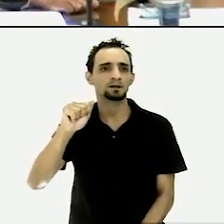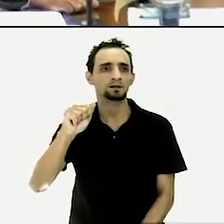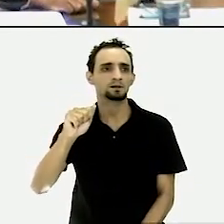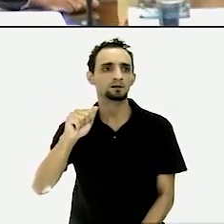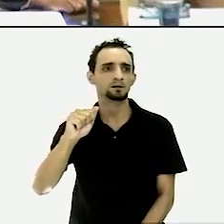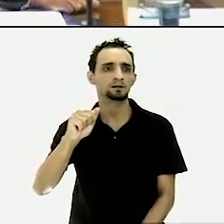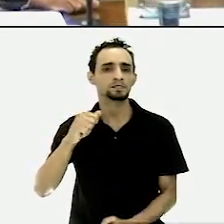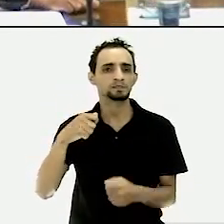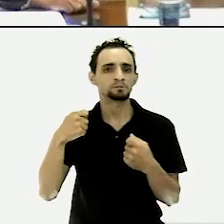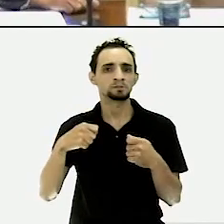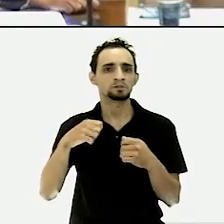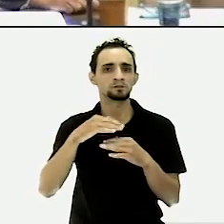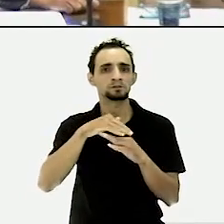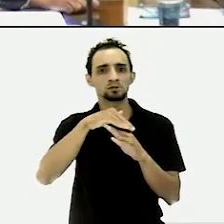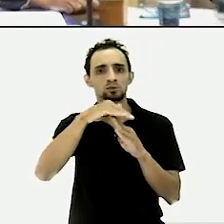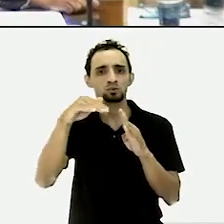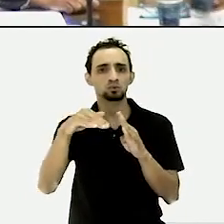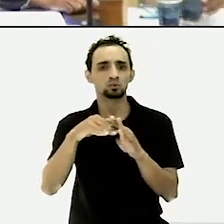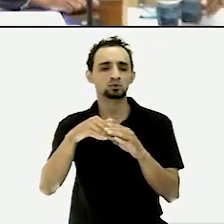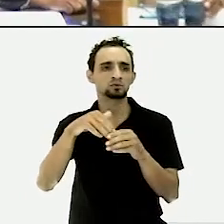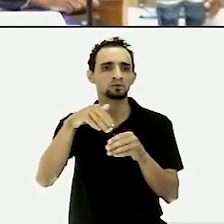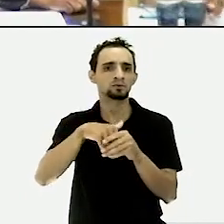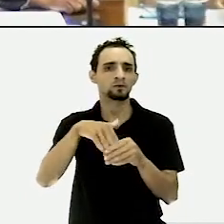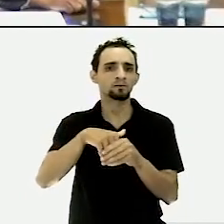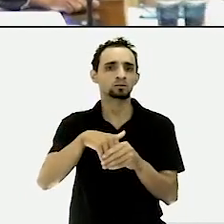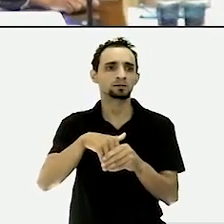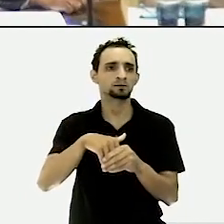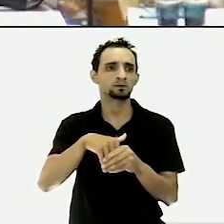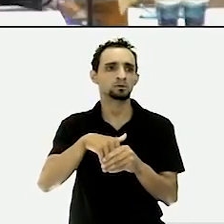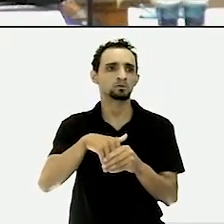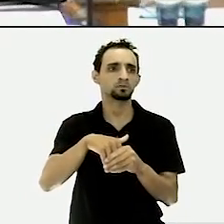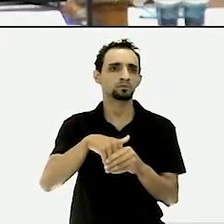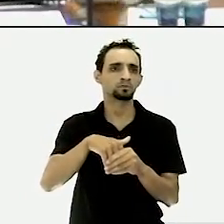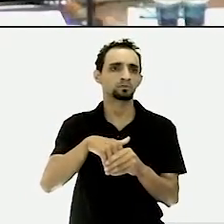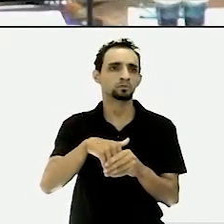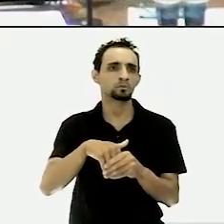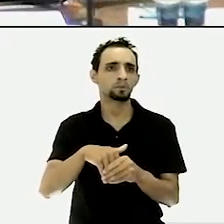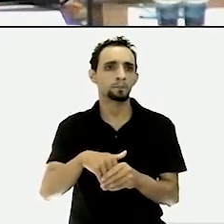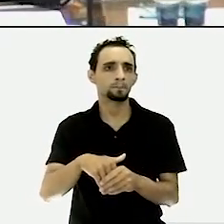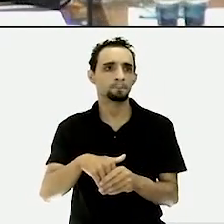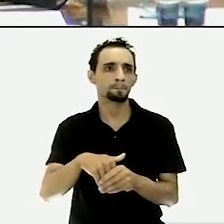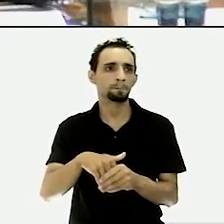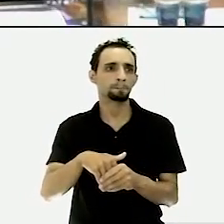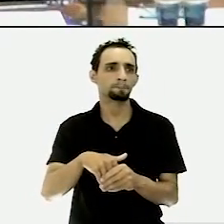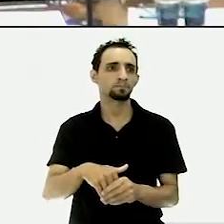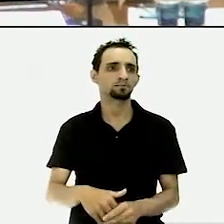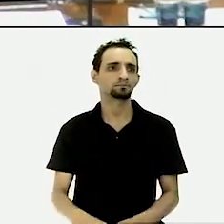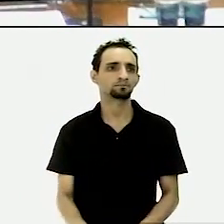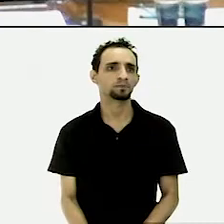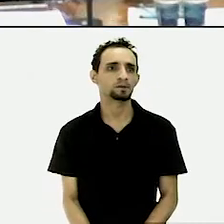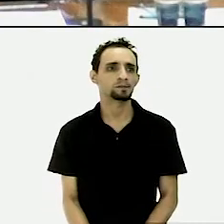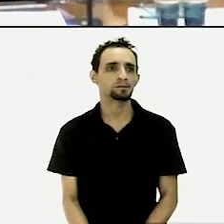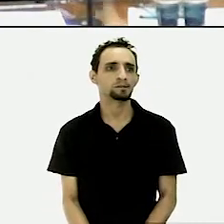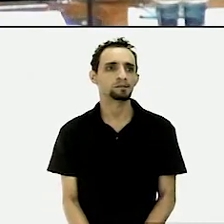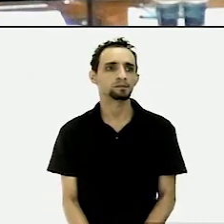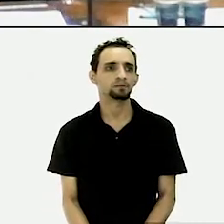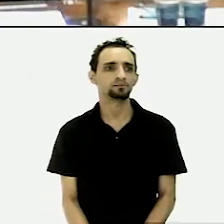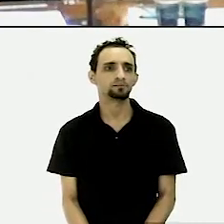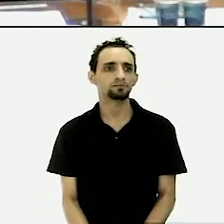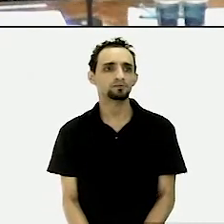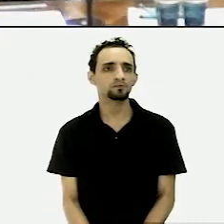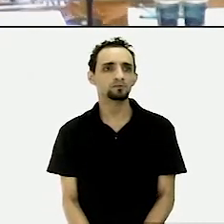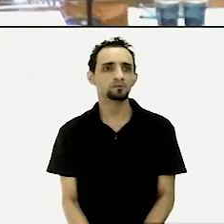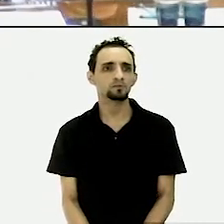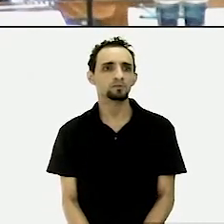do município de Agudos para o exercício financeiro de 2022 e das outras providências.